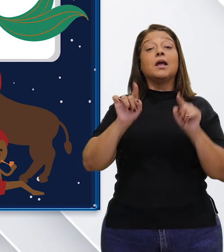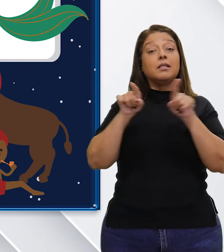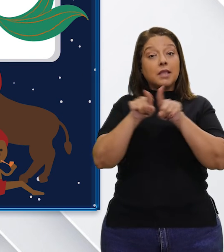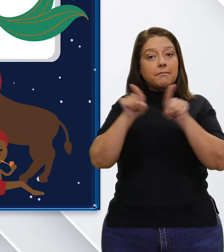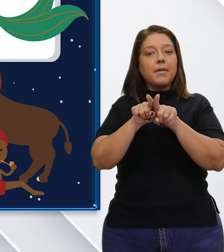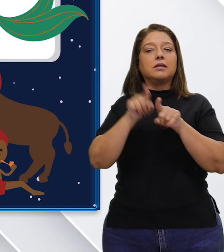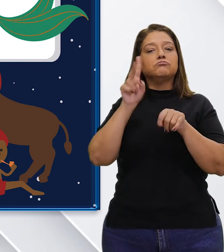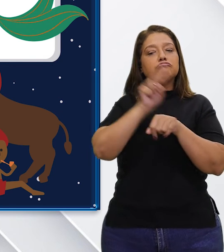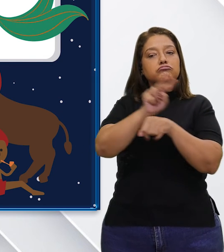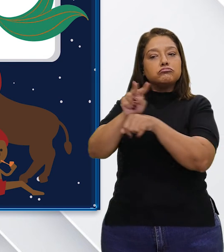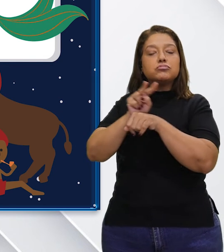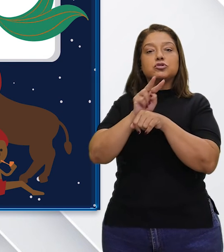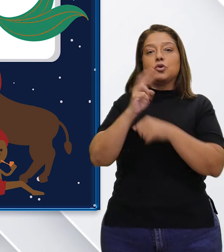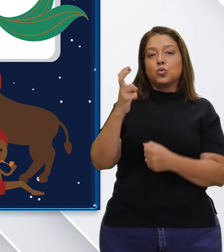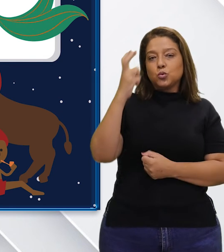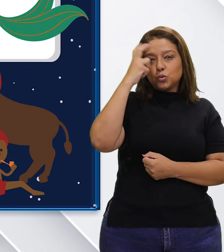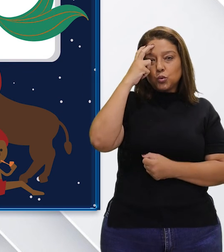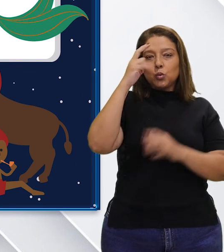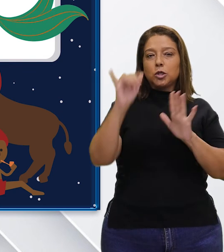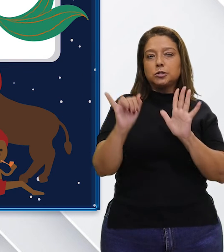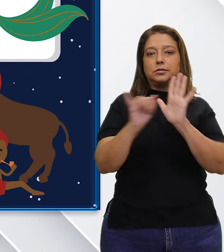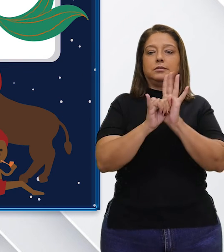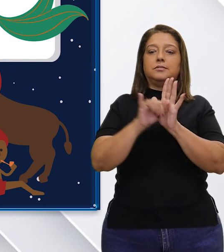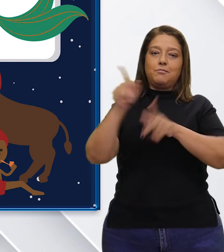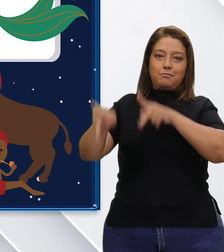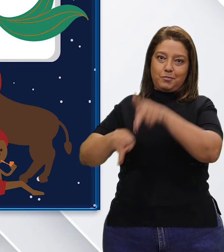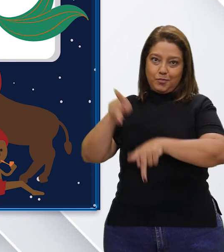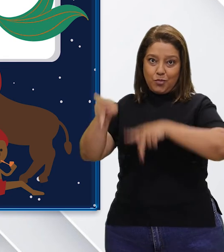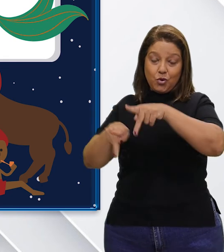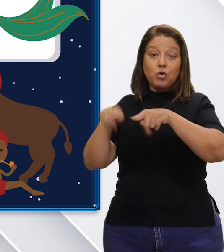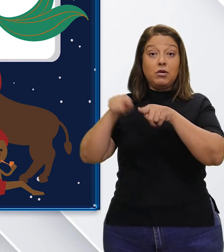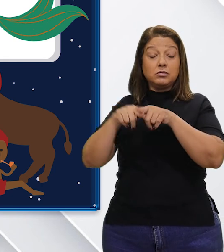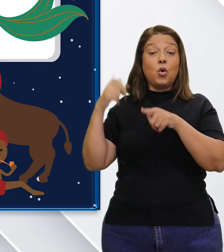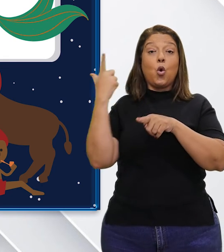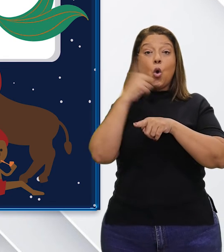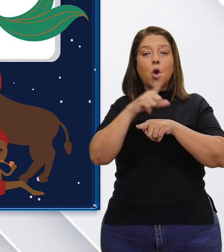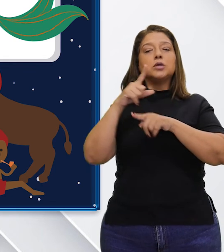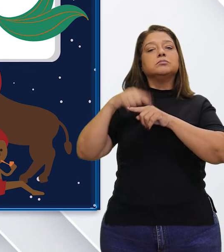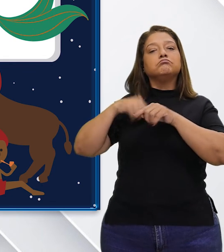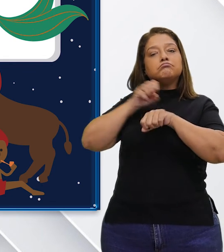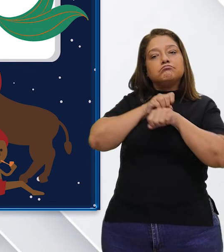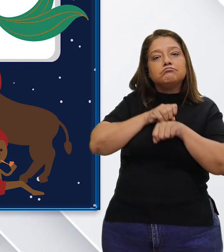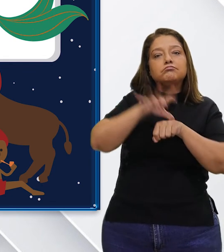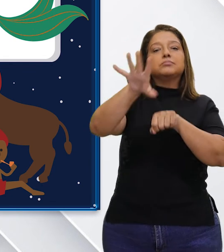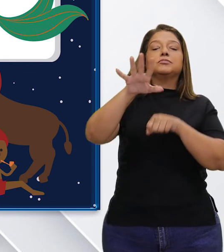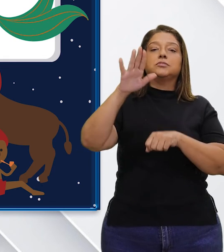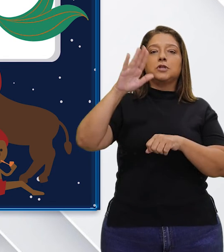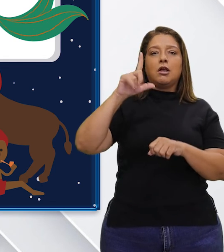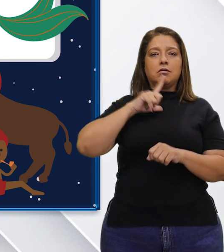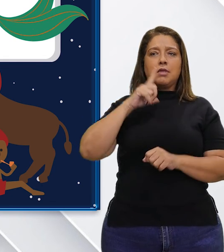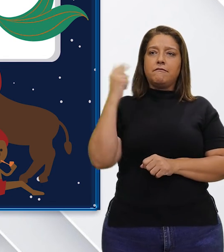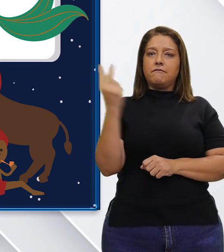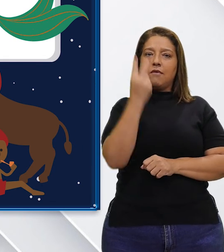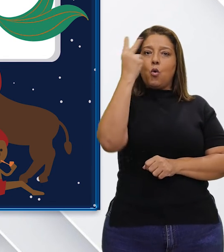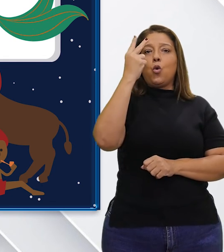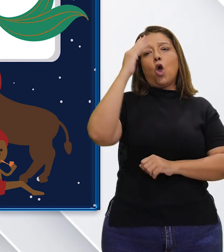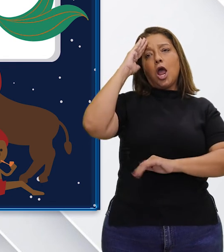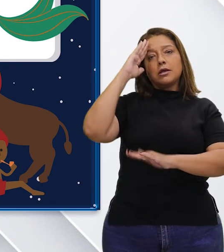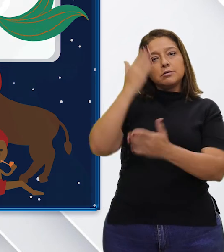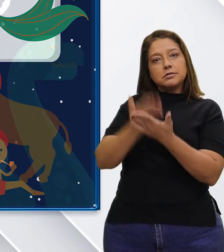a cultura e identidade de um povo, transmitindo valores, crenças e